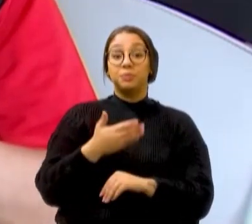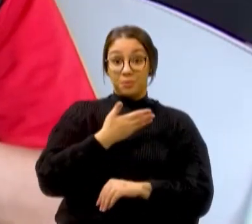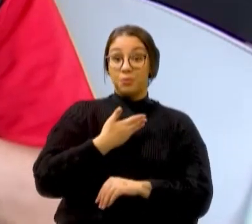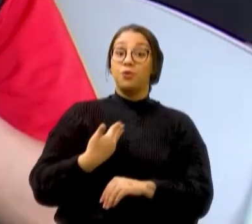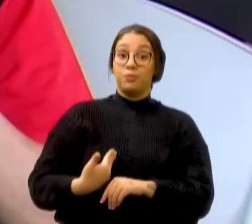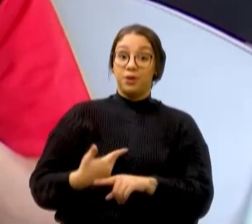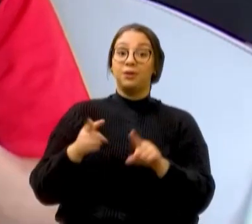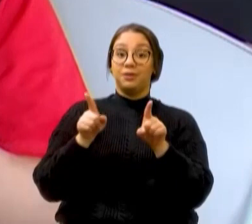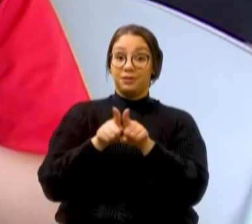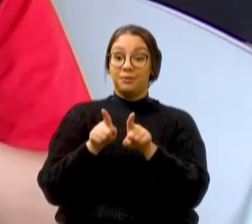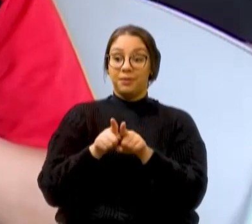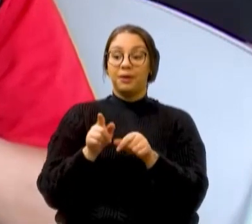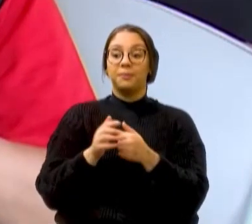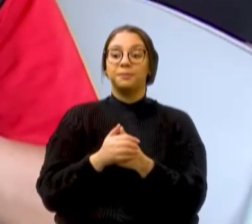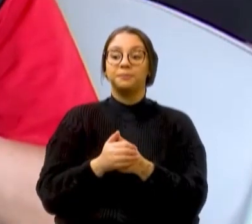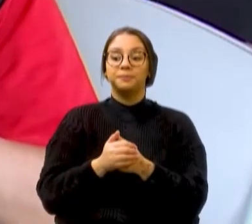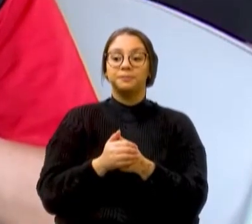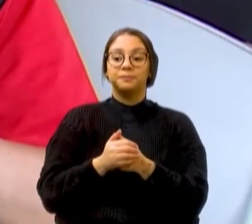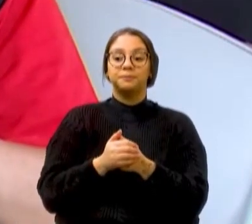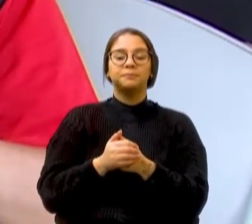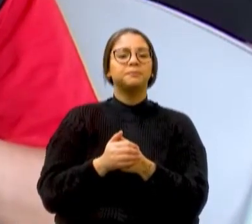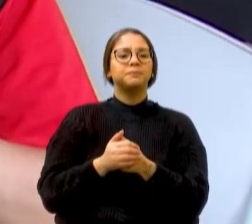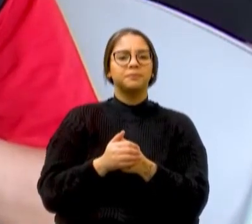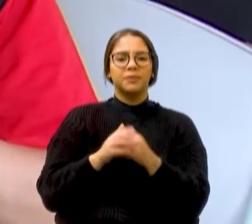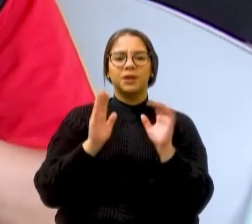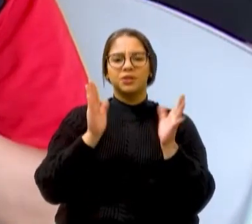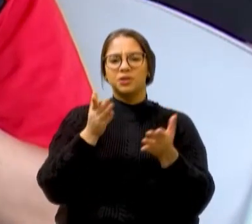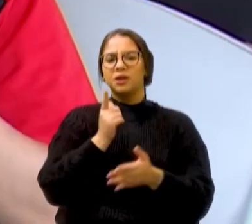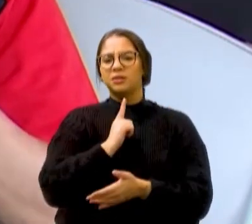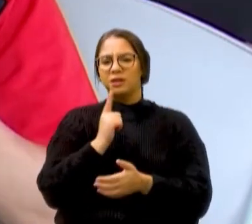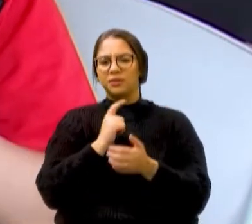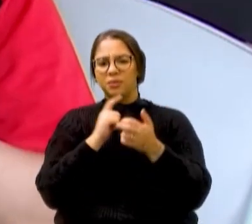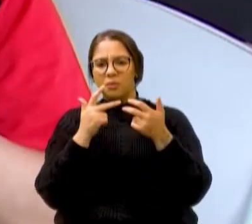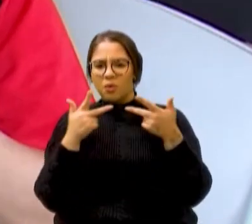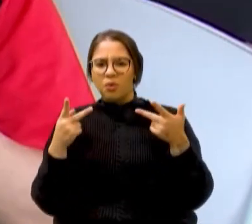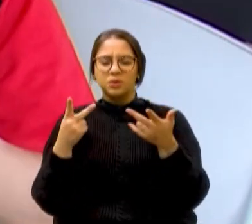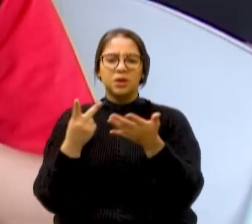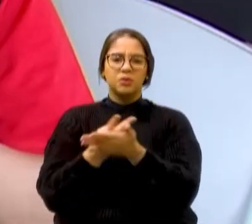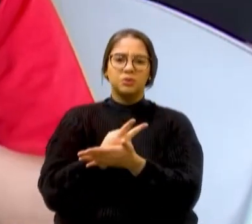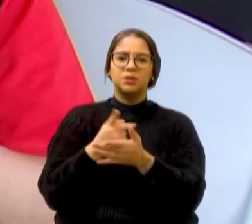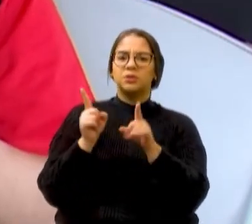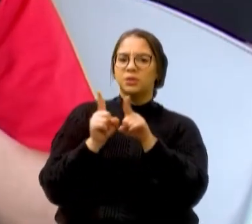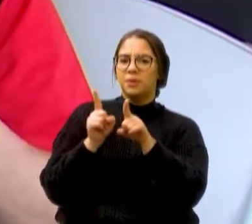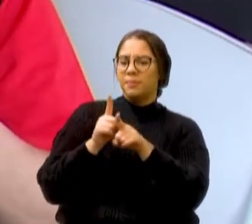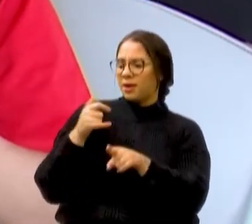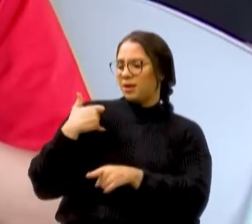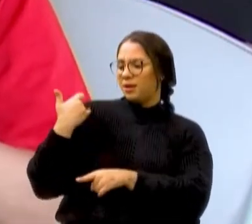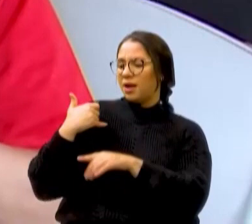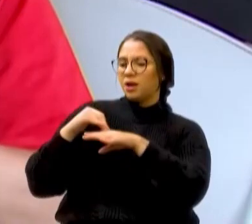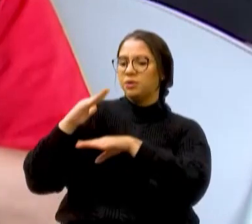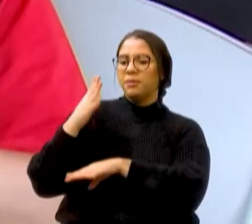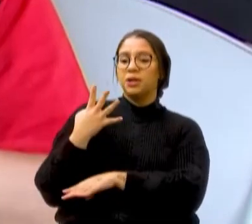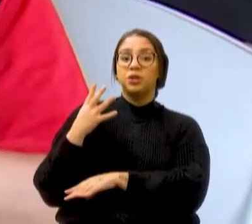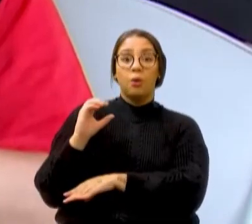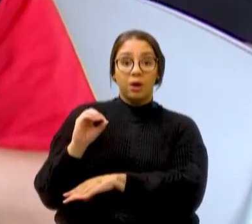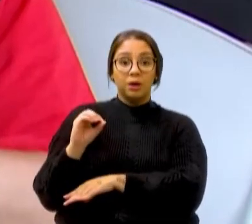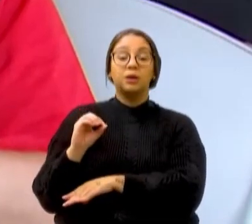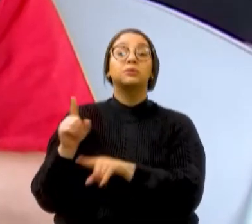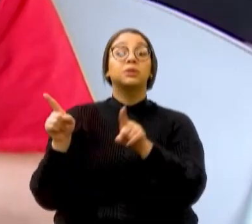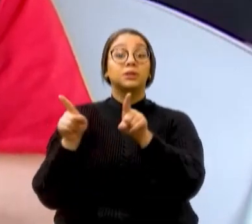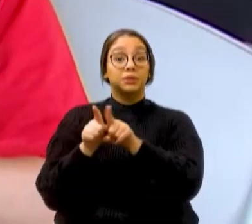universidade pública, inclusive. Olha só! E tivemos já também caso de pessoas daí com mais de